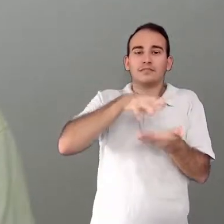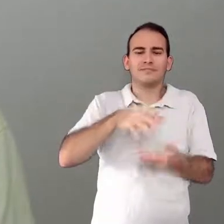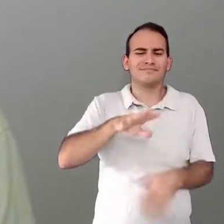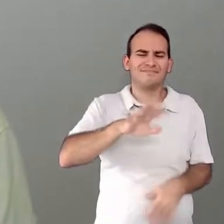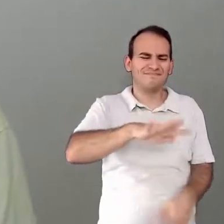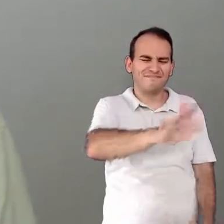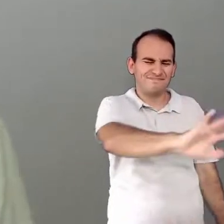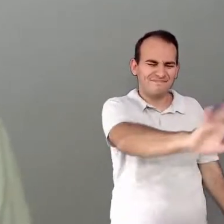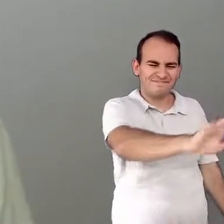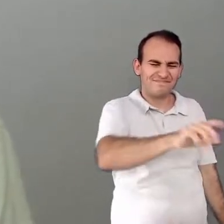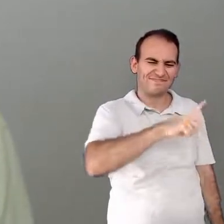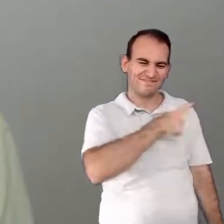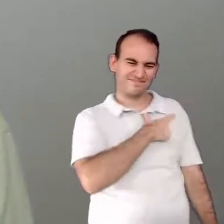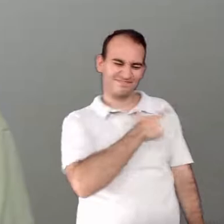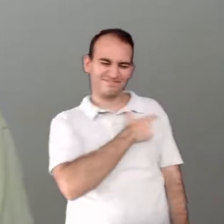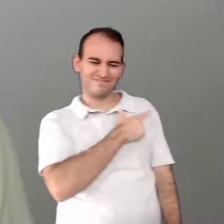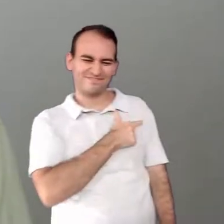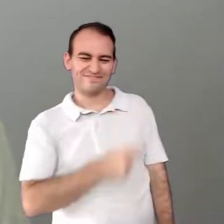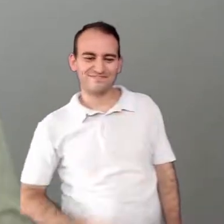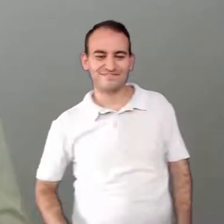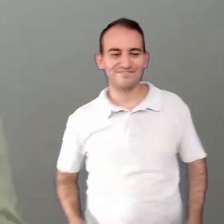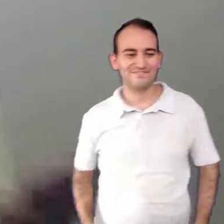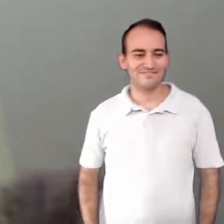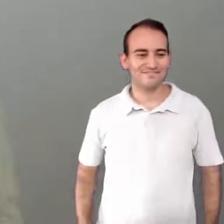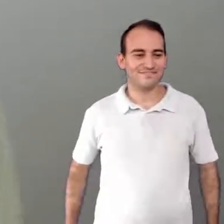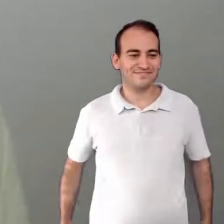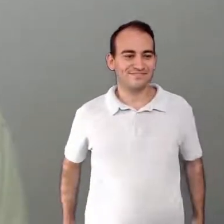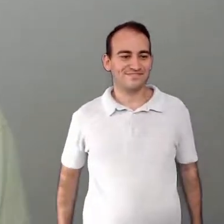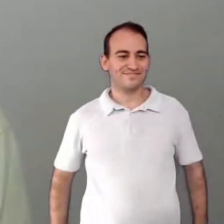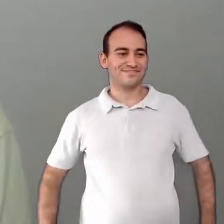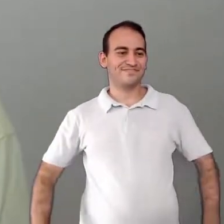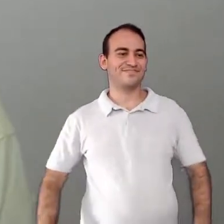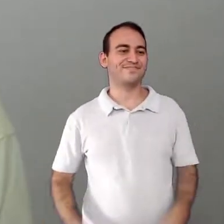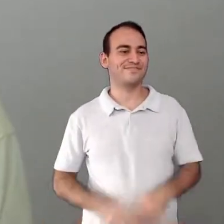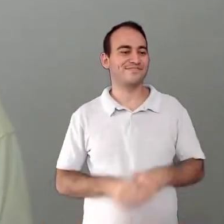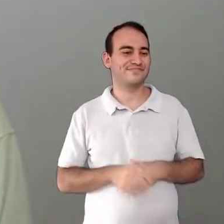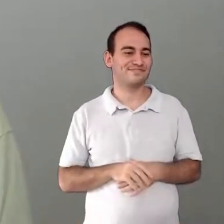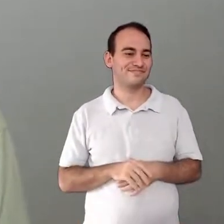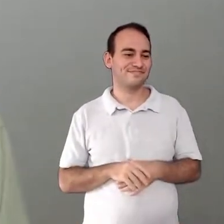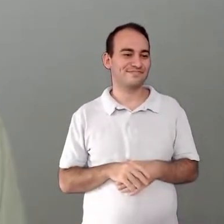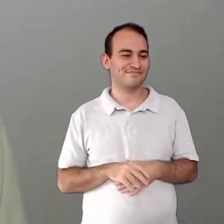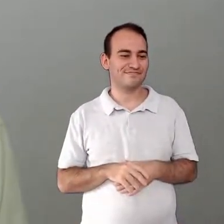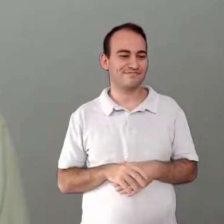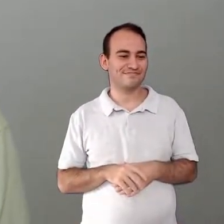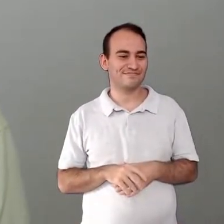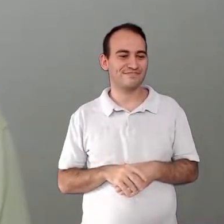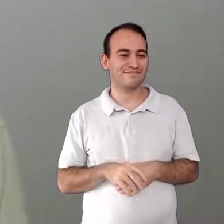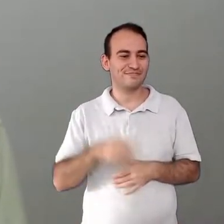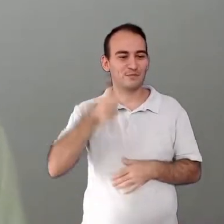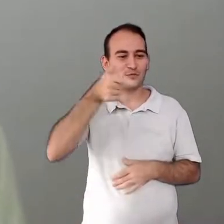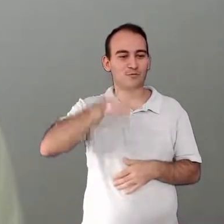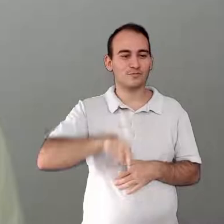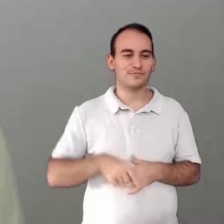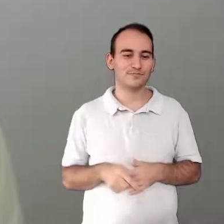sobre o tema? Acredito que esta palestra vai trazer muitas respostas para você. Vamos assistir?